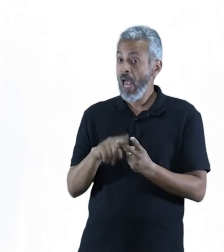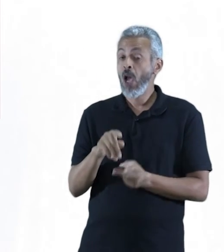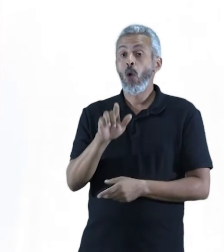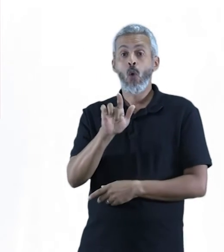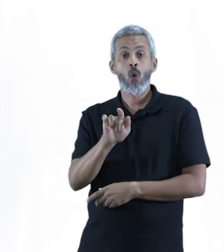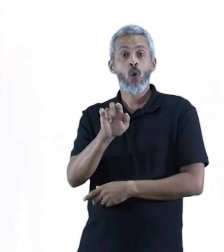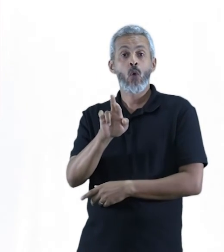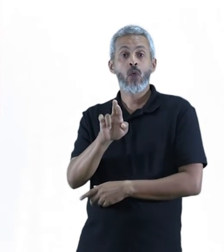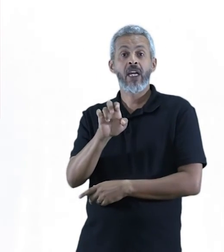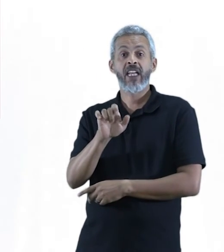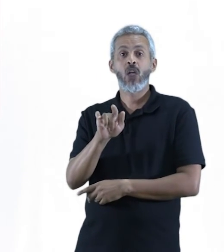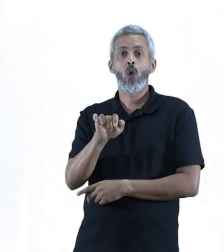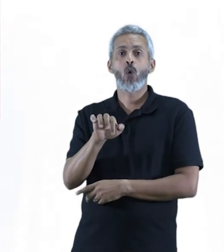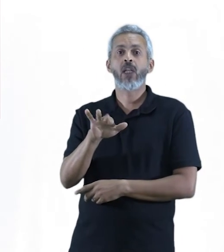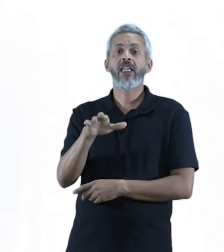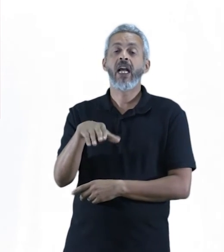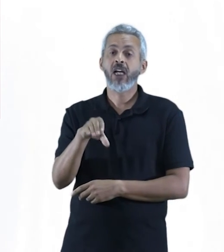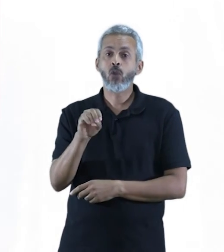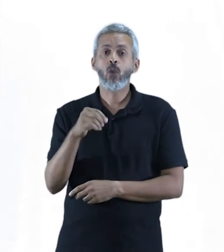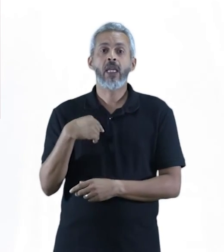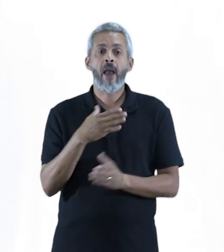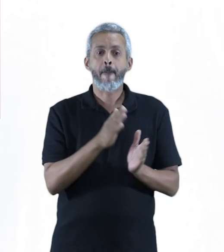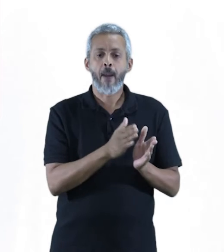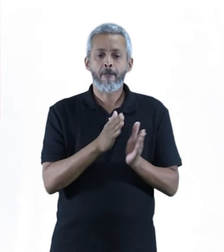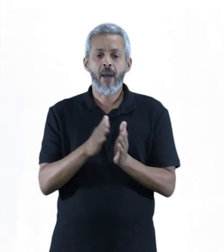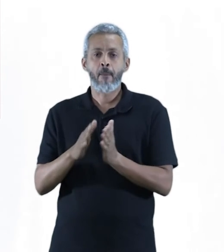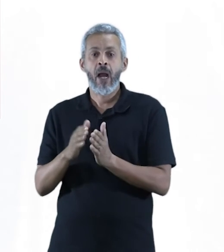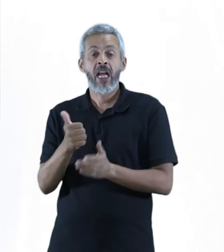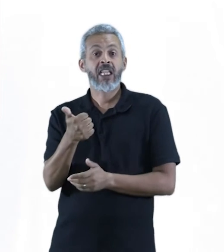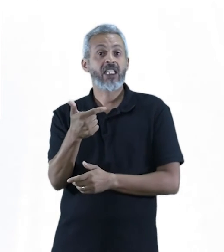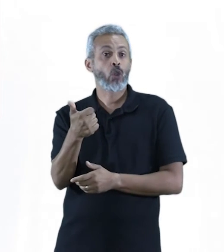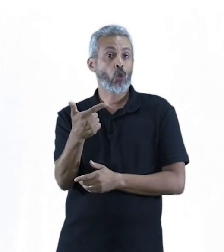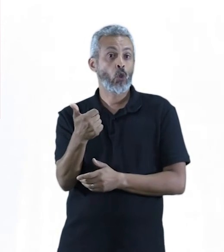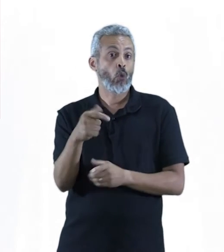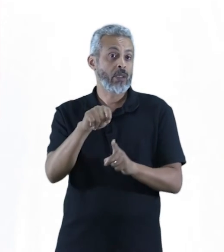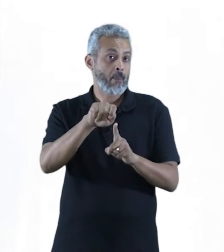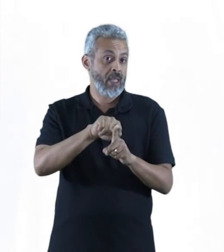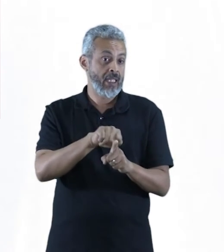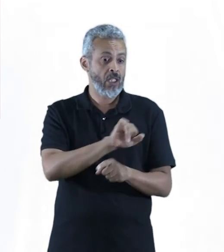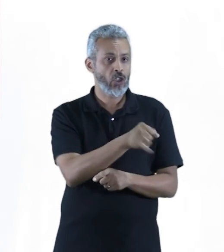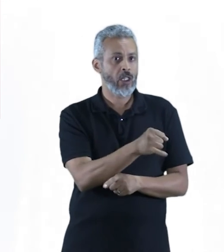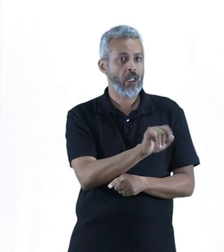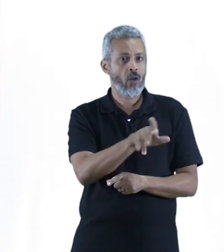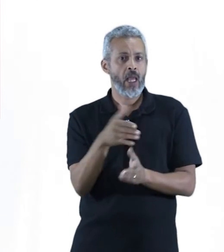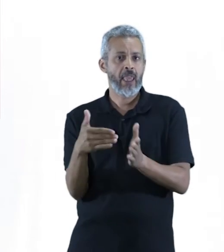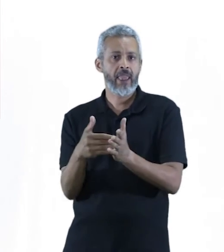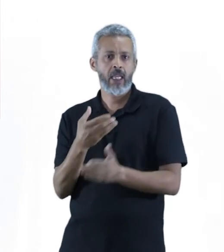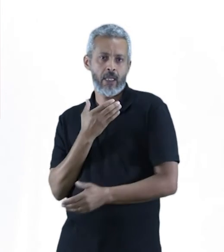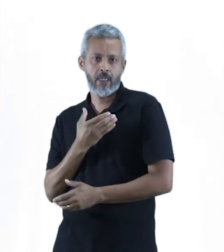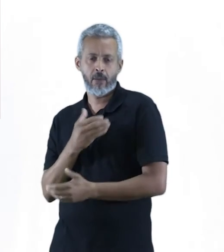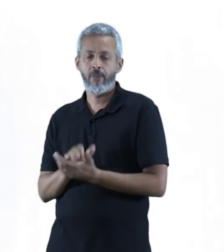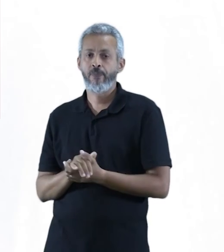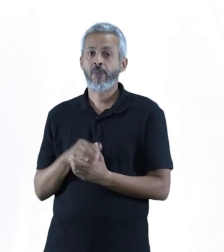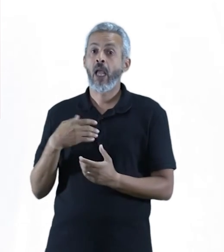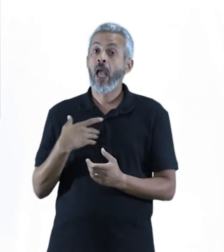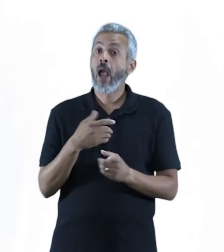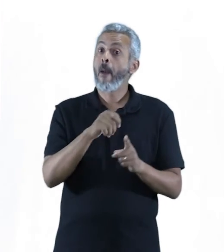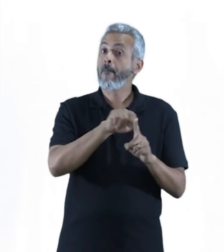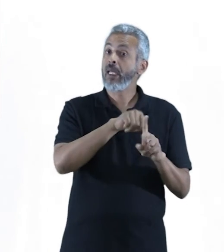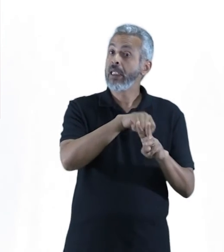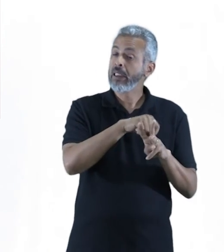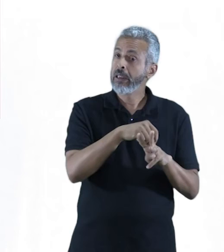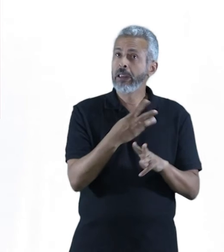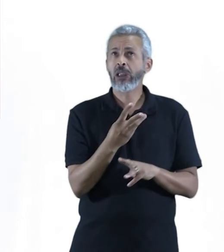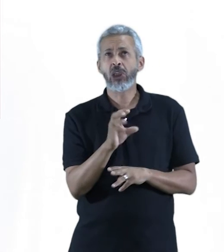calendário gregoriano, que é dividido em 12 meses, de janeiro a dezembro. Os meses possuem